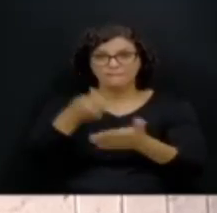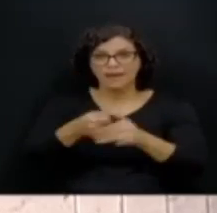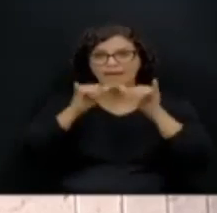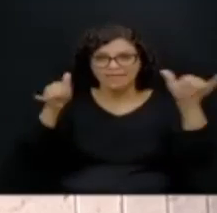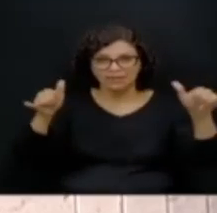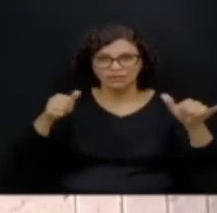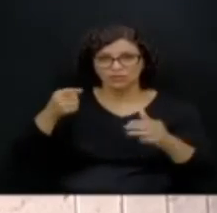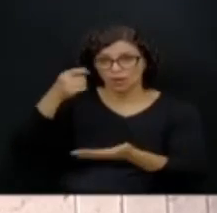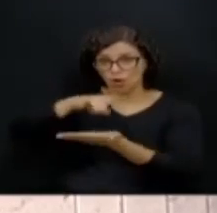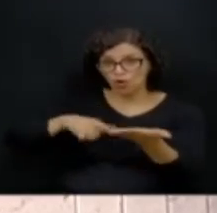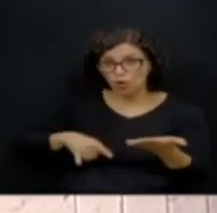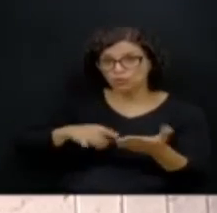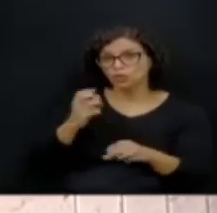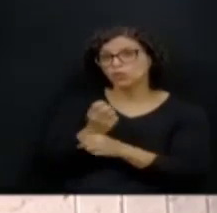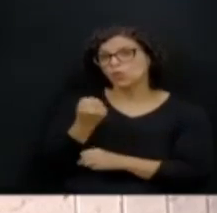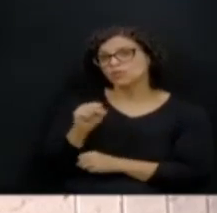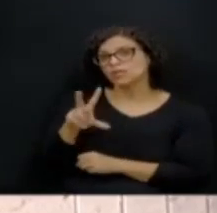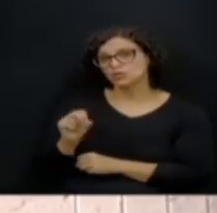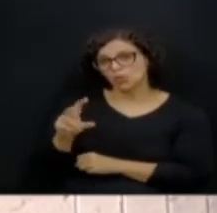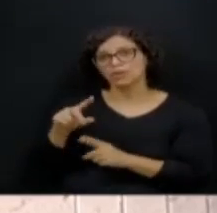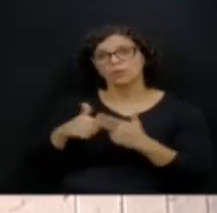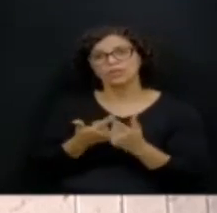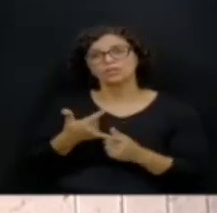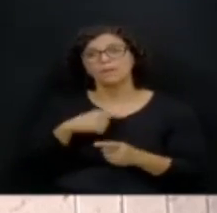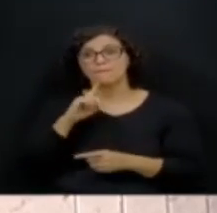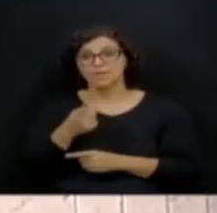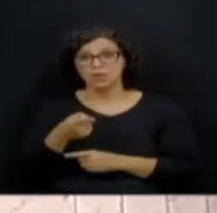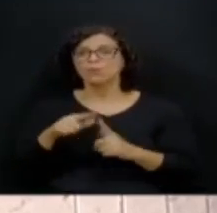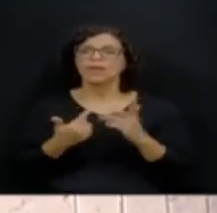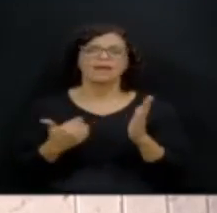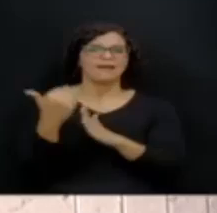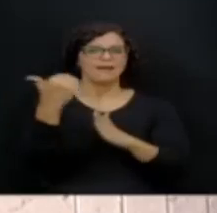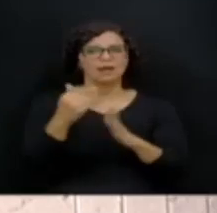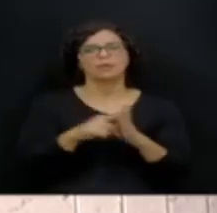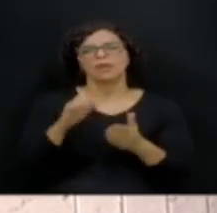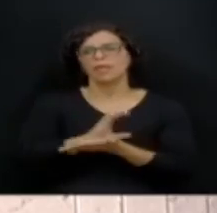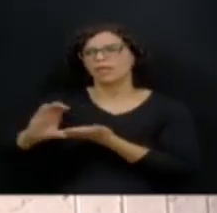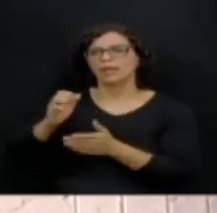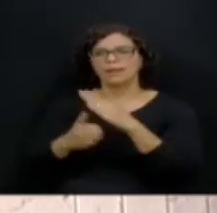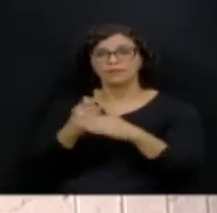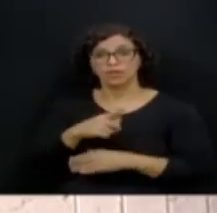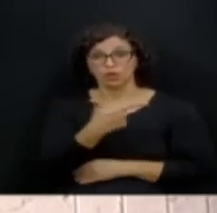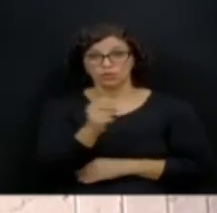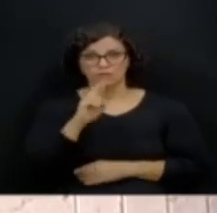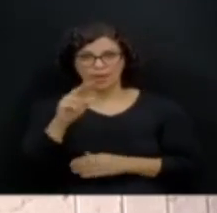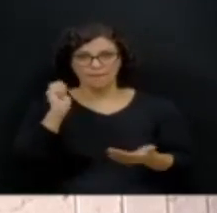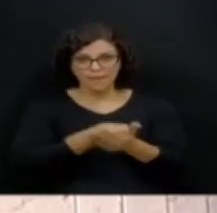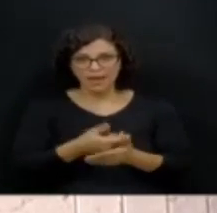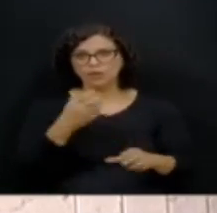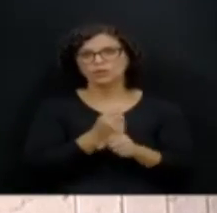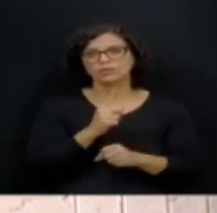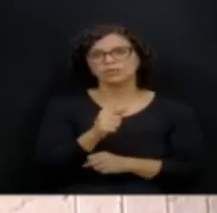de energia elétrica, a conta era 850. Você que está aí, e que paga 200, a conta